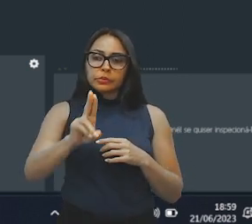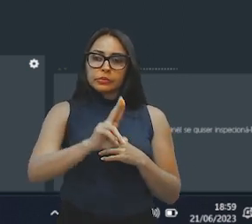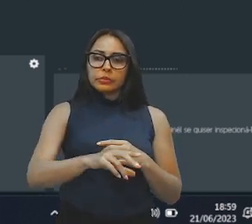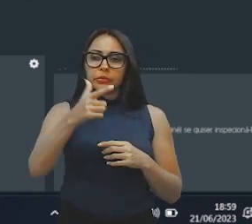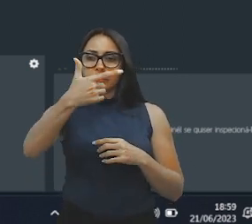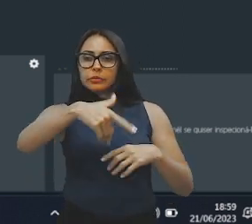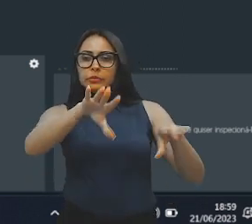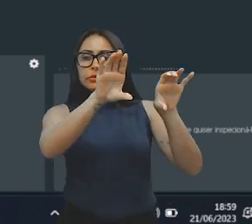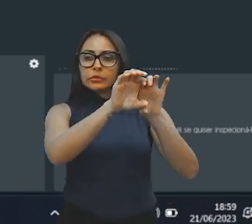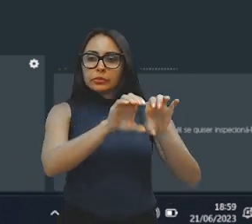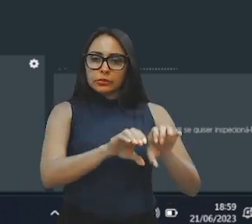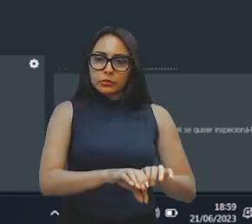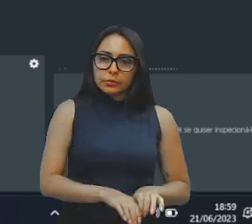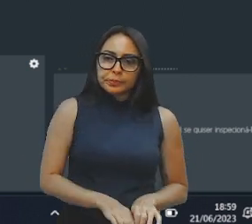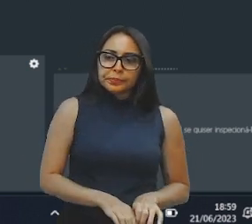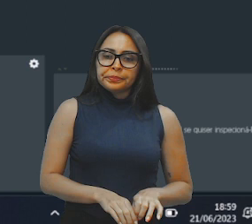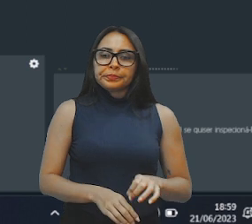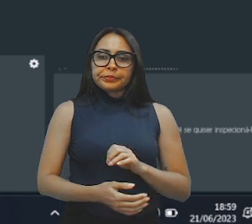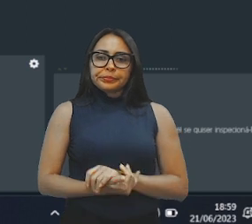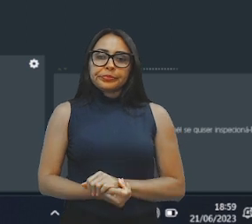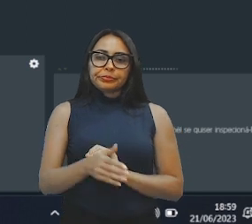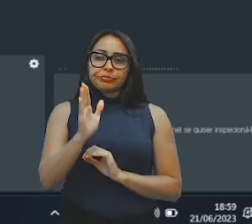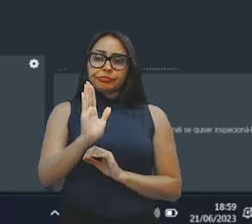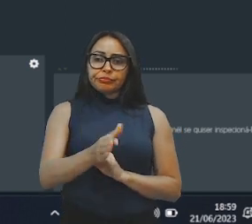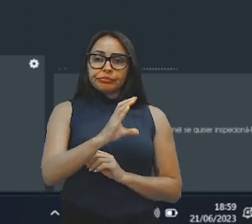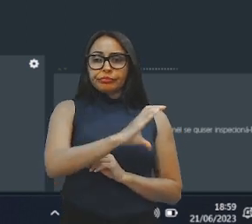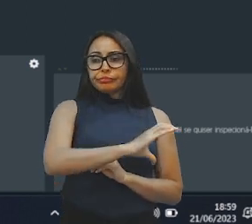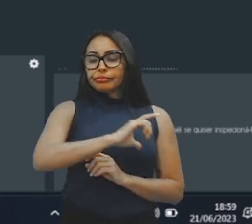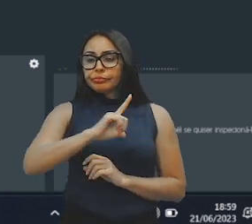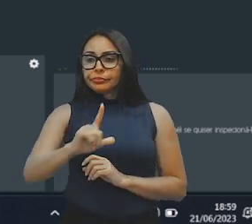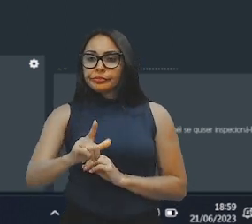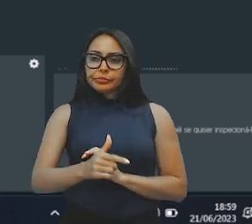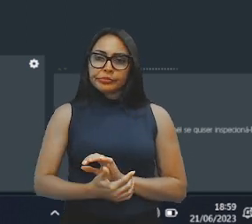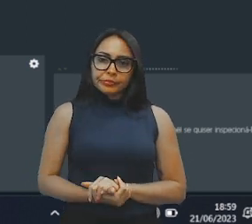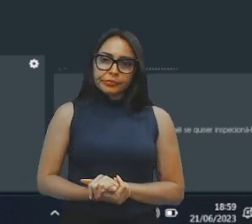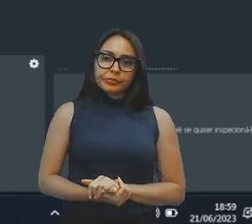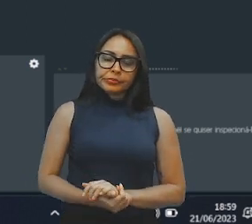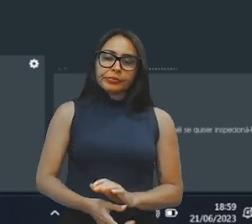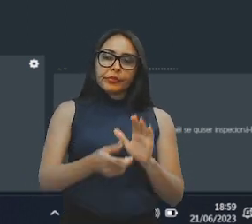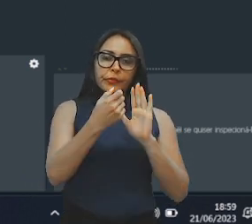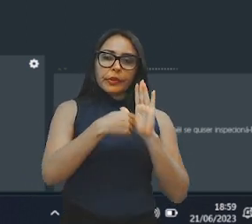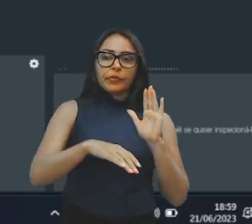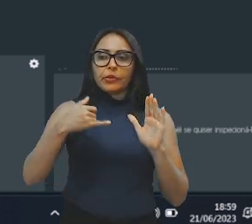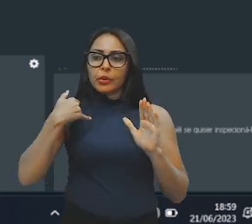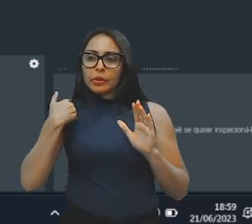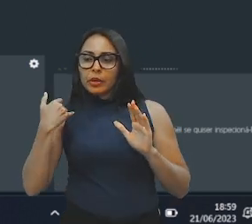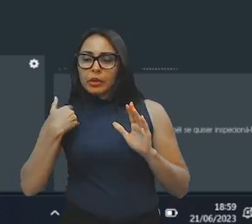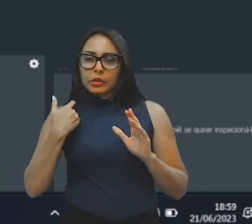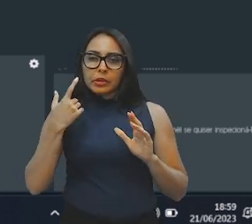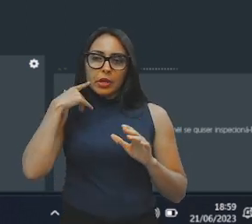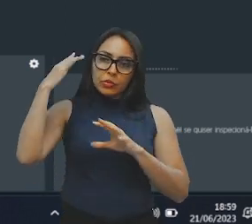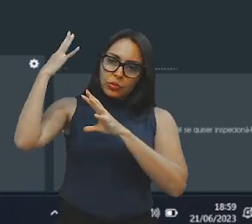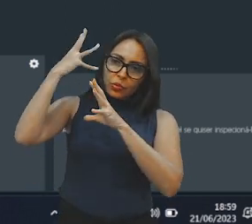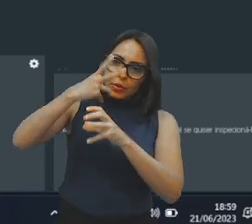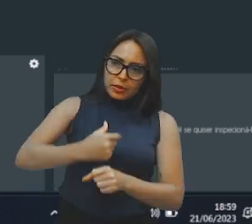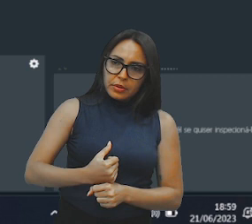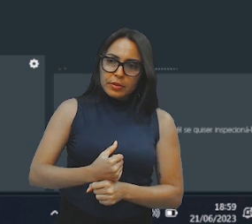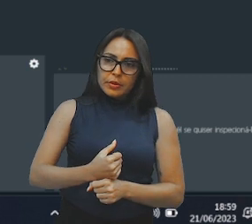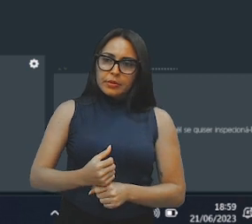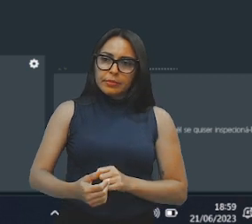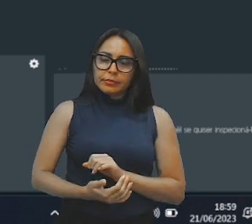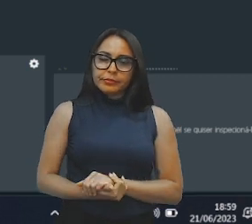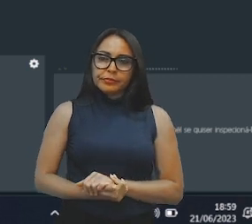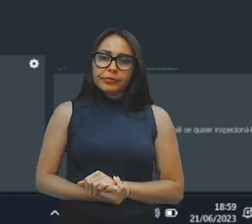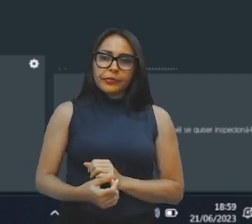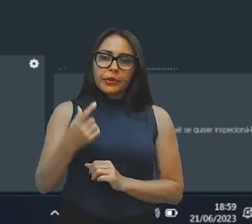repetição já classificada, escrevendo a idade e a soma das idades. No final, ele escreve a